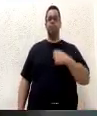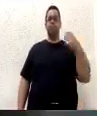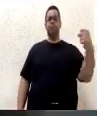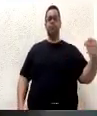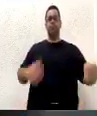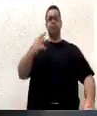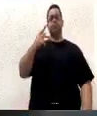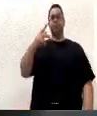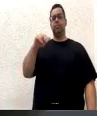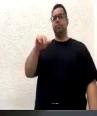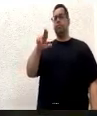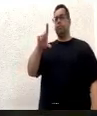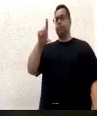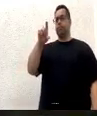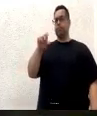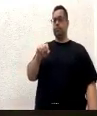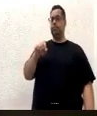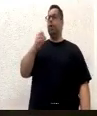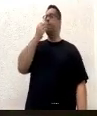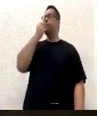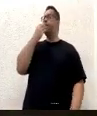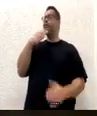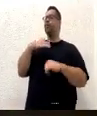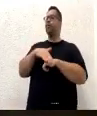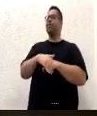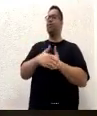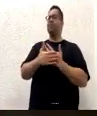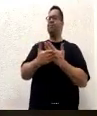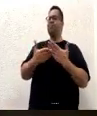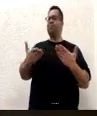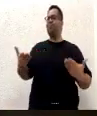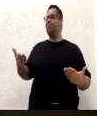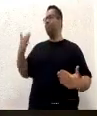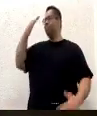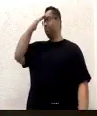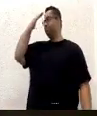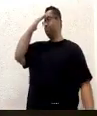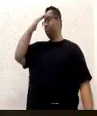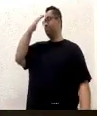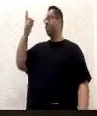Kelly, boa noite, Nayara, boa noite. Muito obrigado por vocês virem aqui nos dar